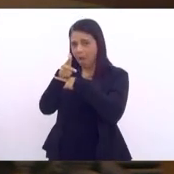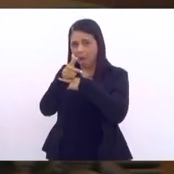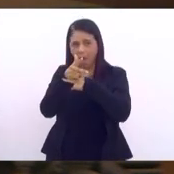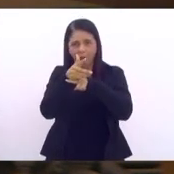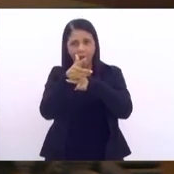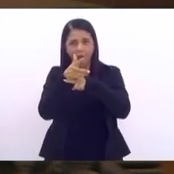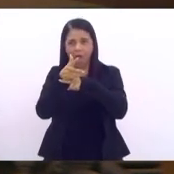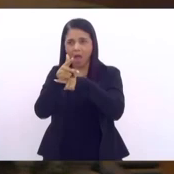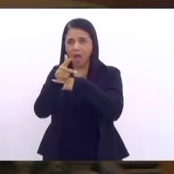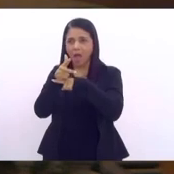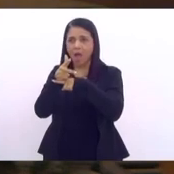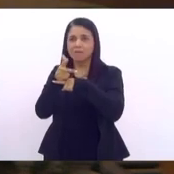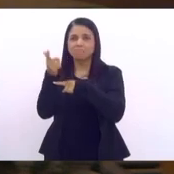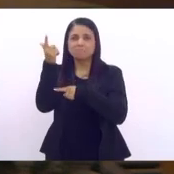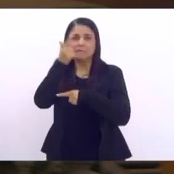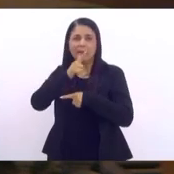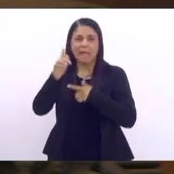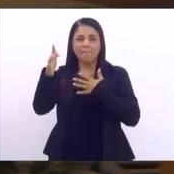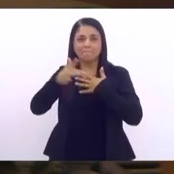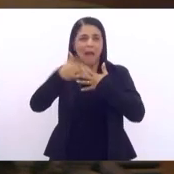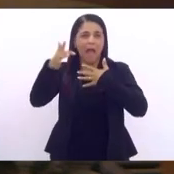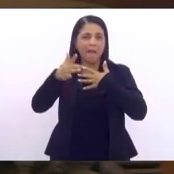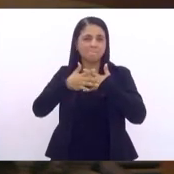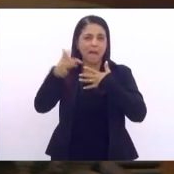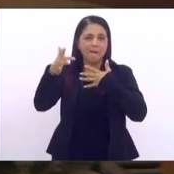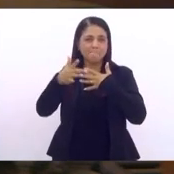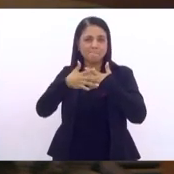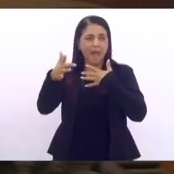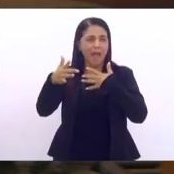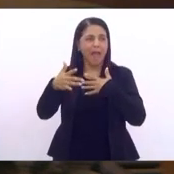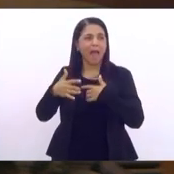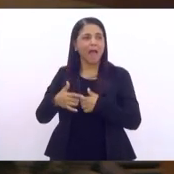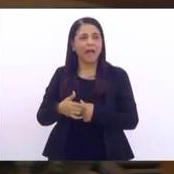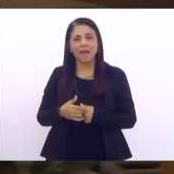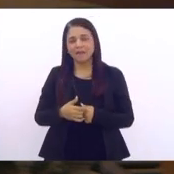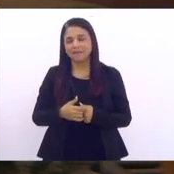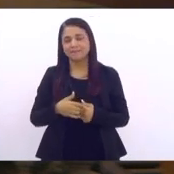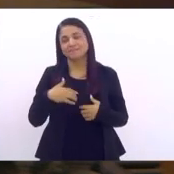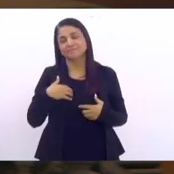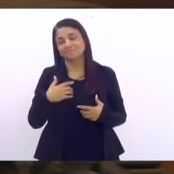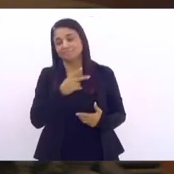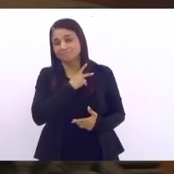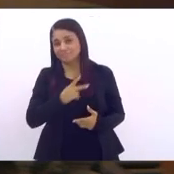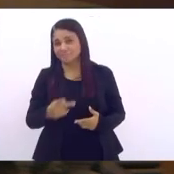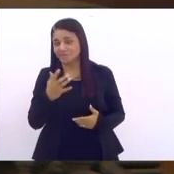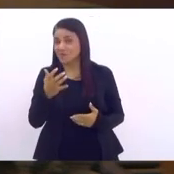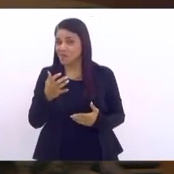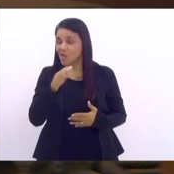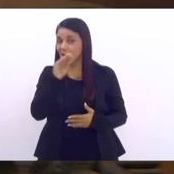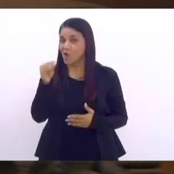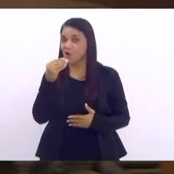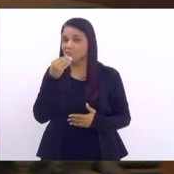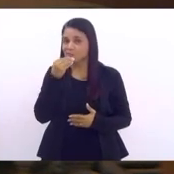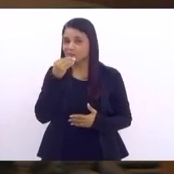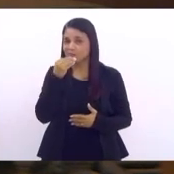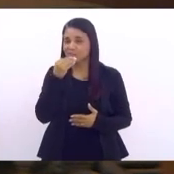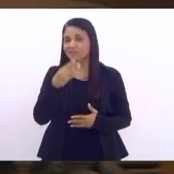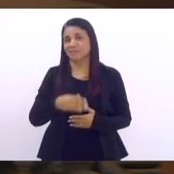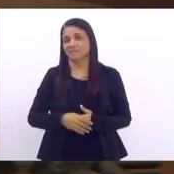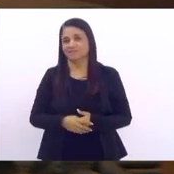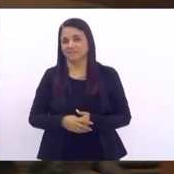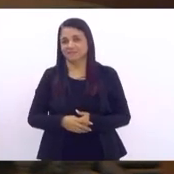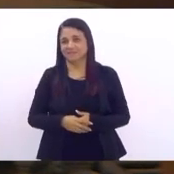likes. Senhor presidente, eu quero, nessa oportunidade, fazer esse